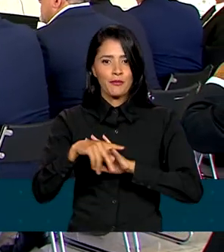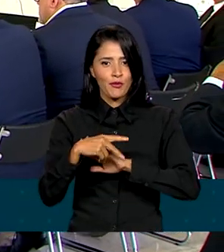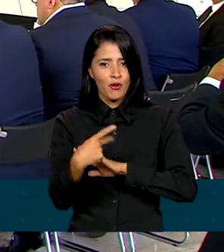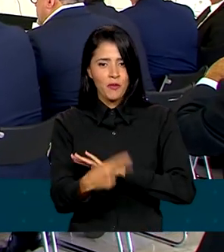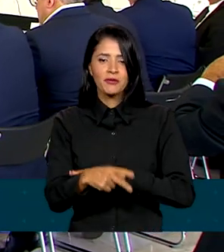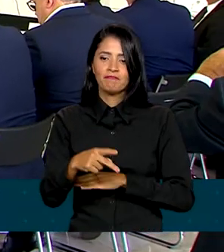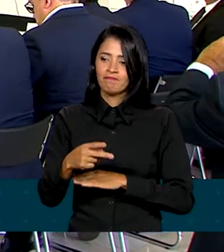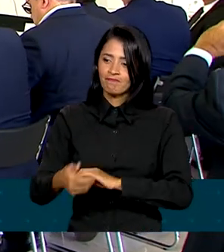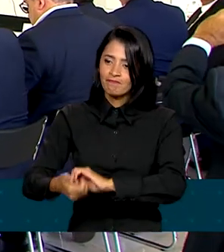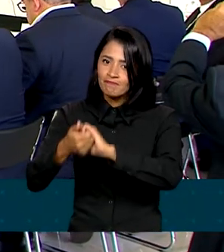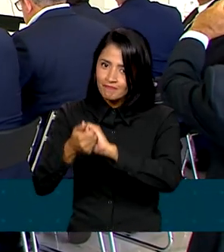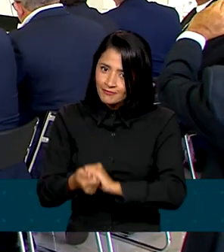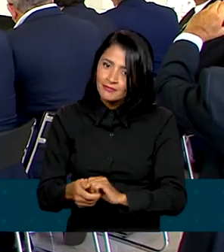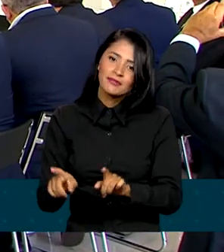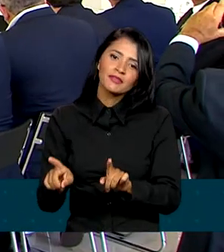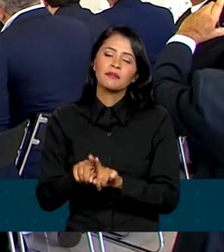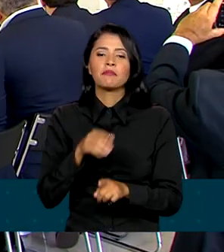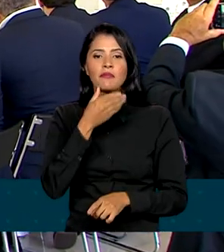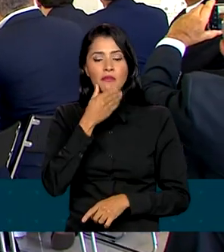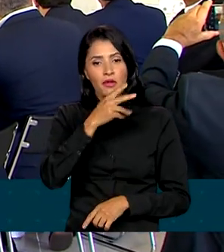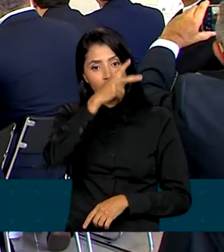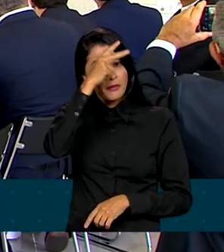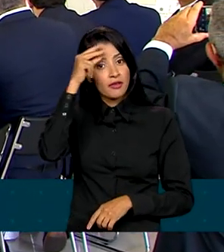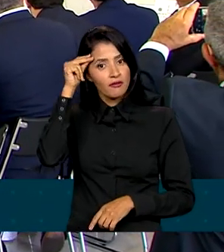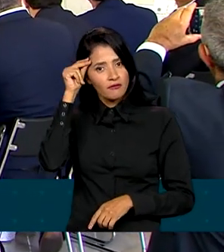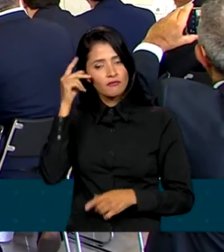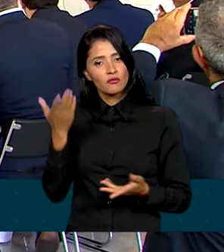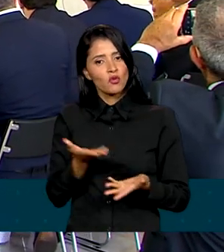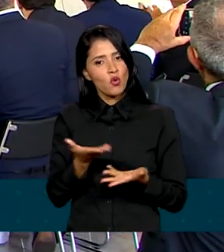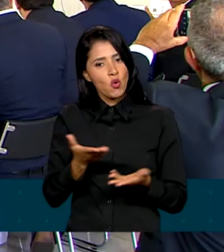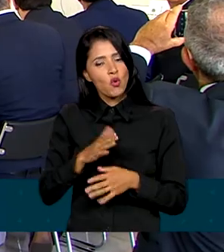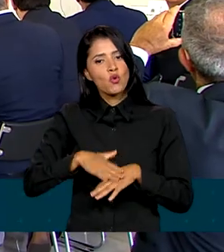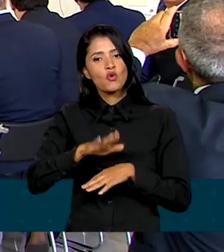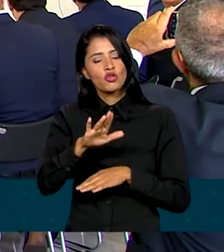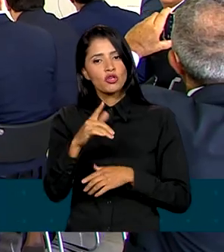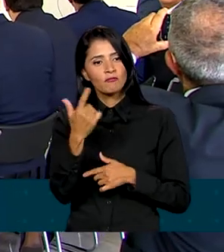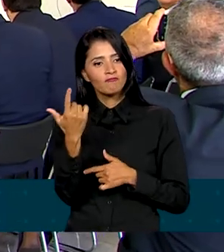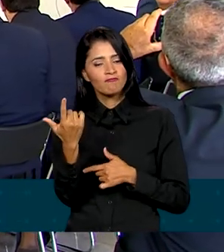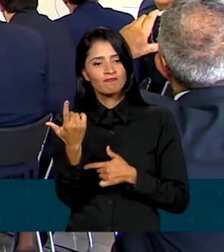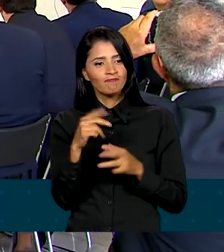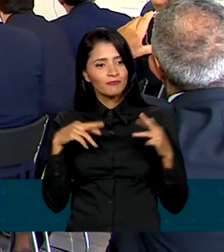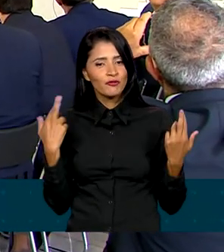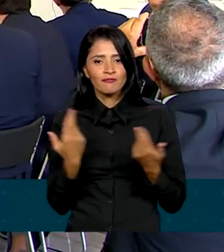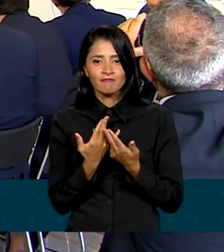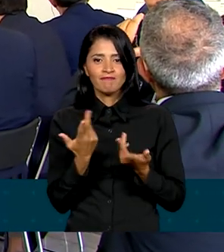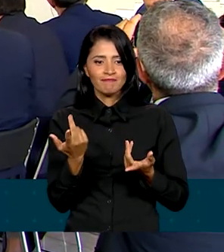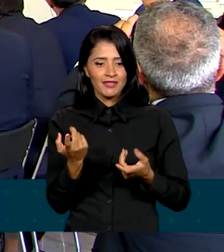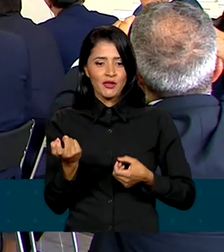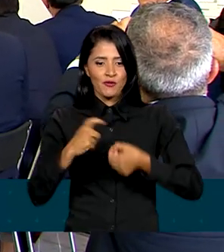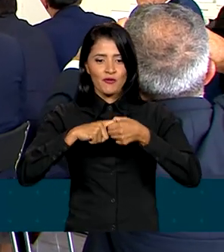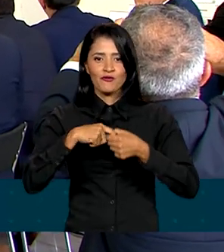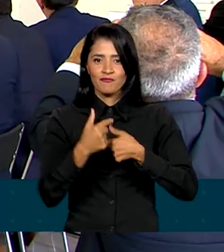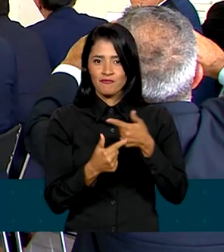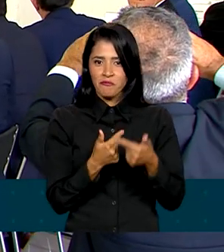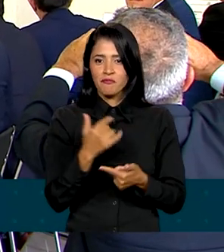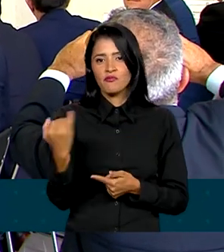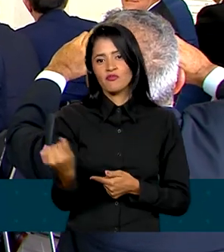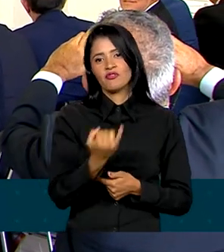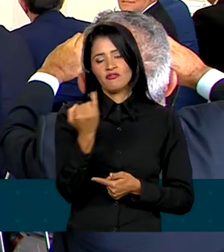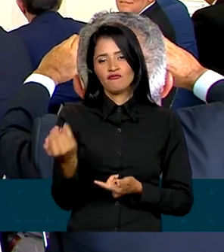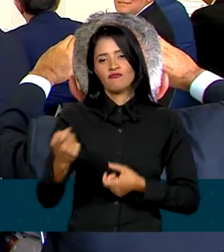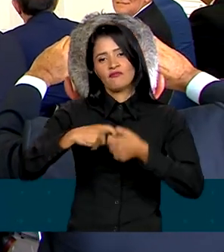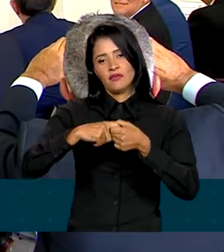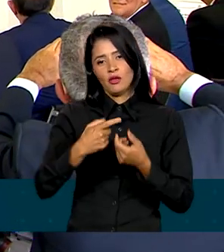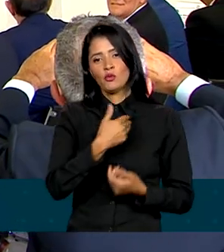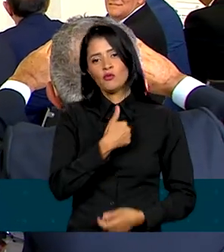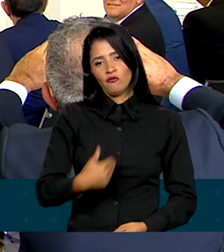os prefeitos também. Acho que hoje aqui é mais uma atividade importante de retomada das relações federativas, né, do